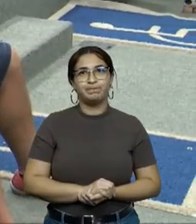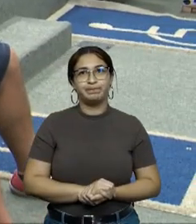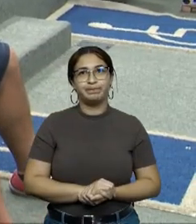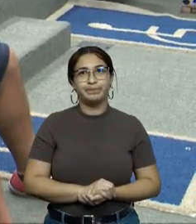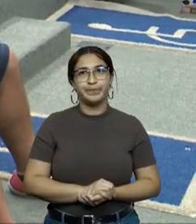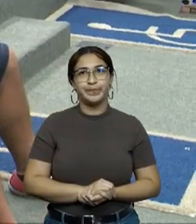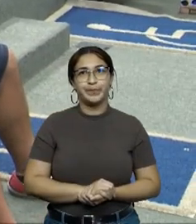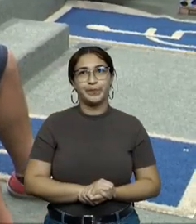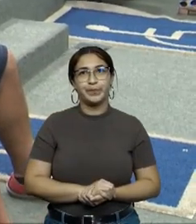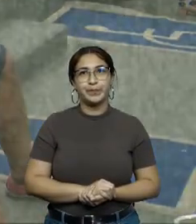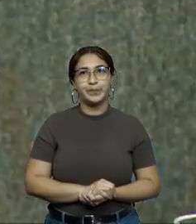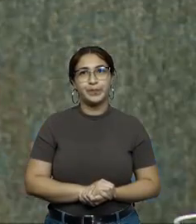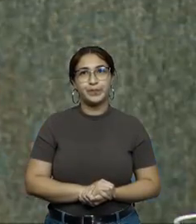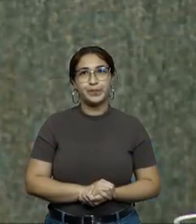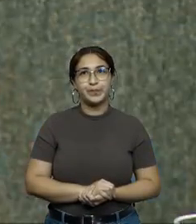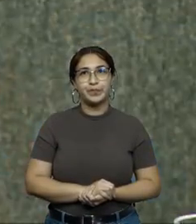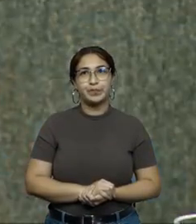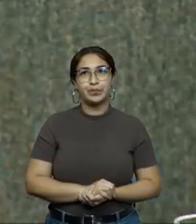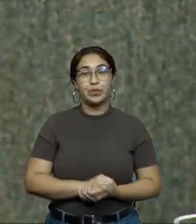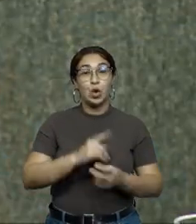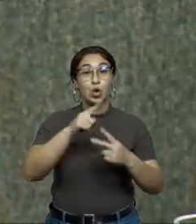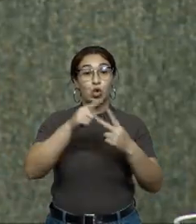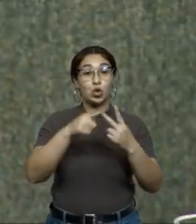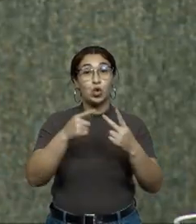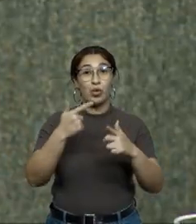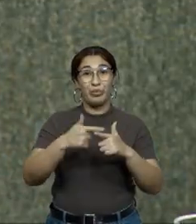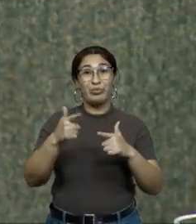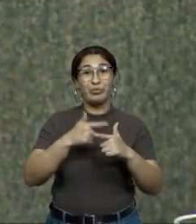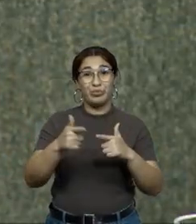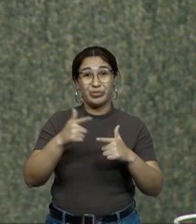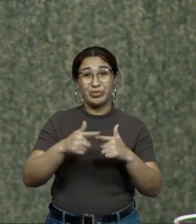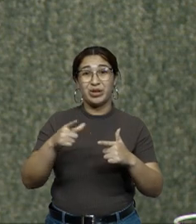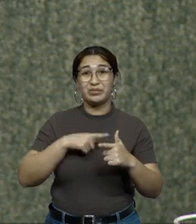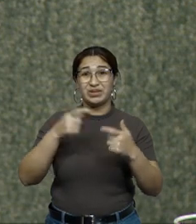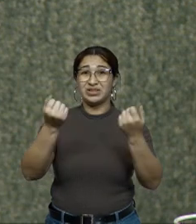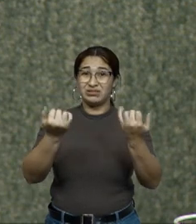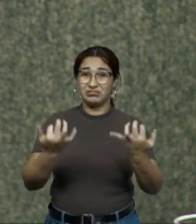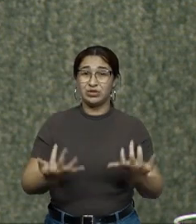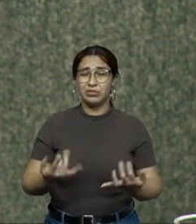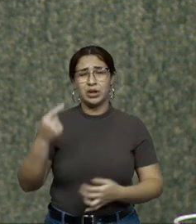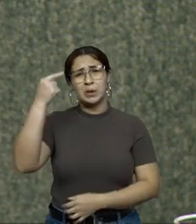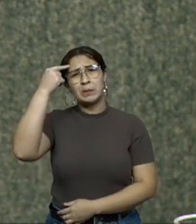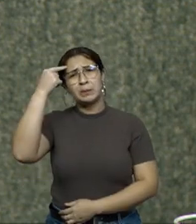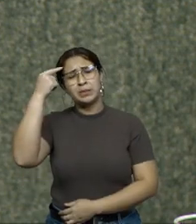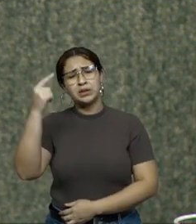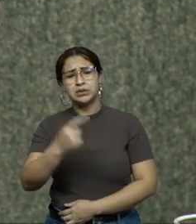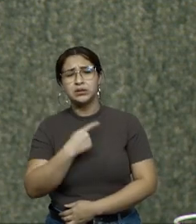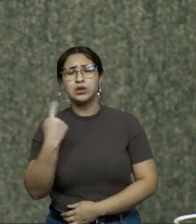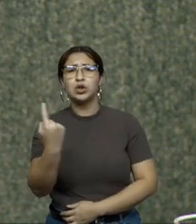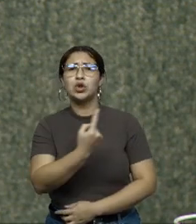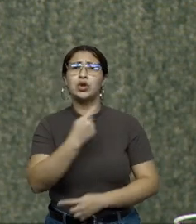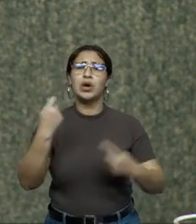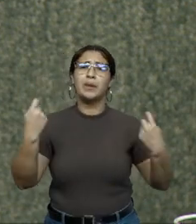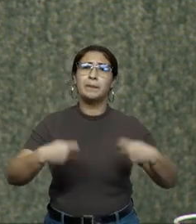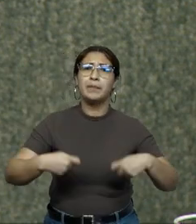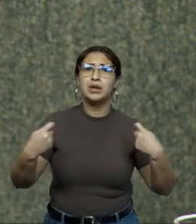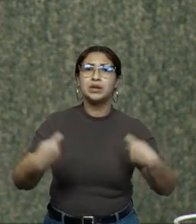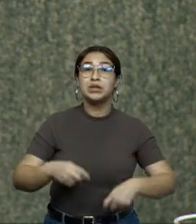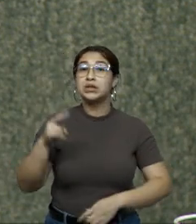aí eu trago aqui dois grandes problemas que penso que nós precisamos